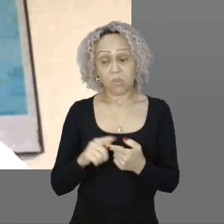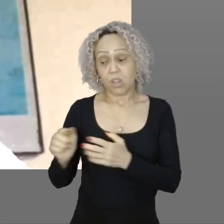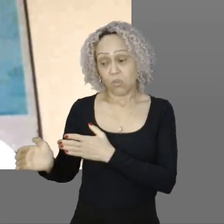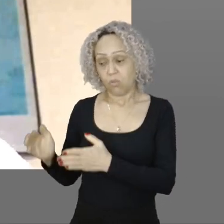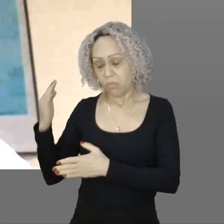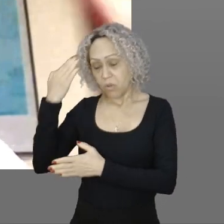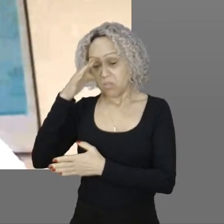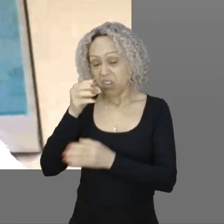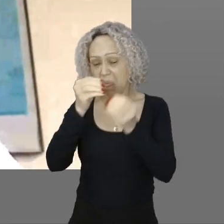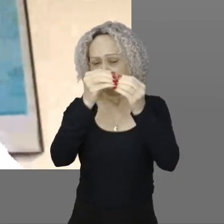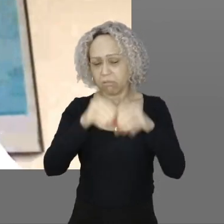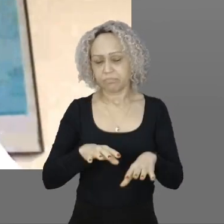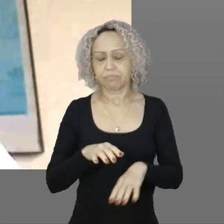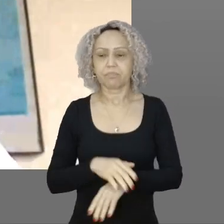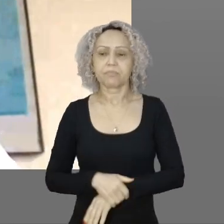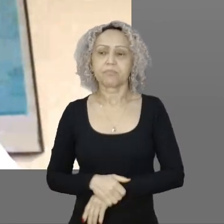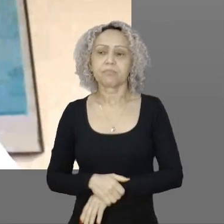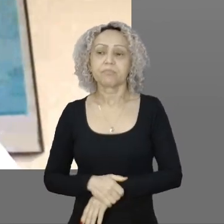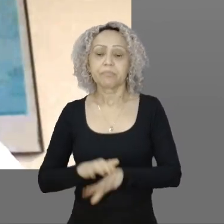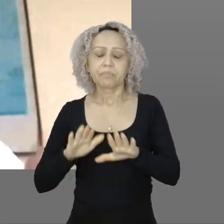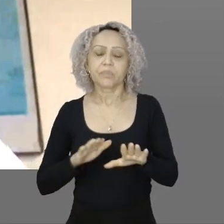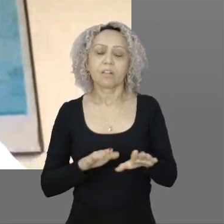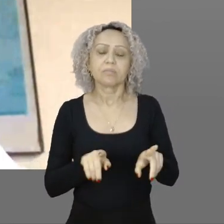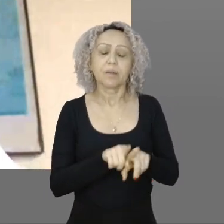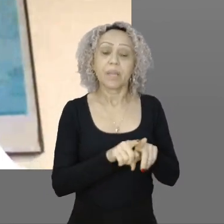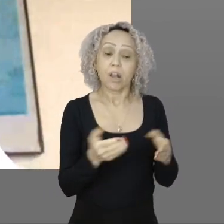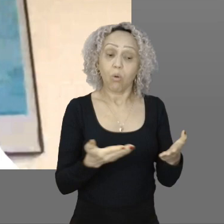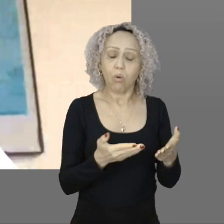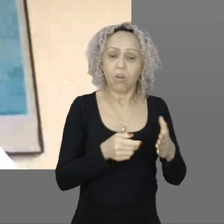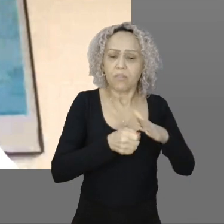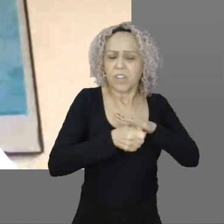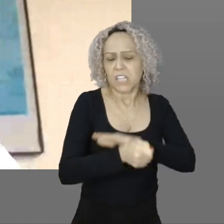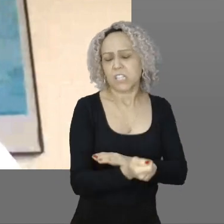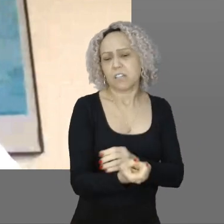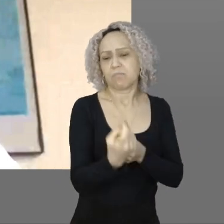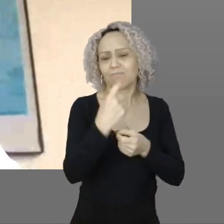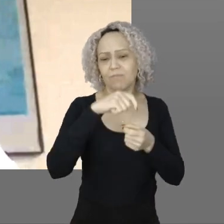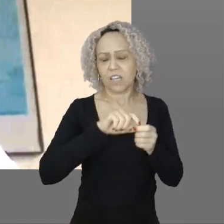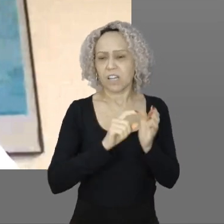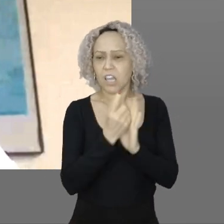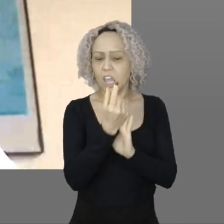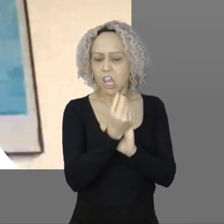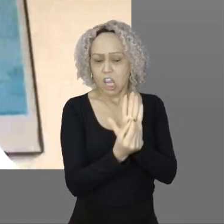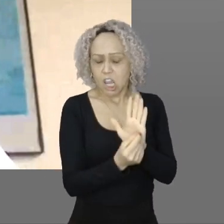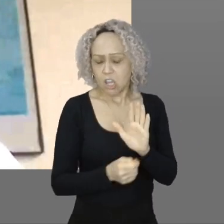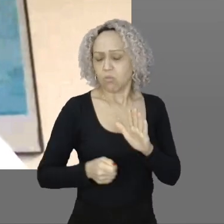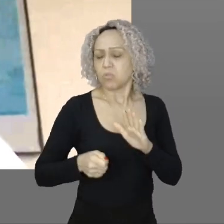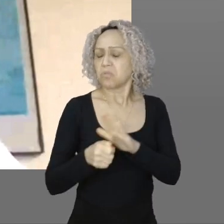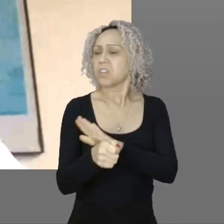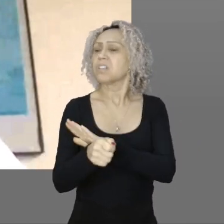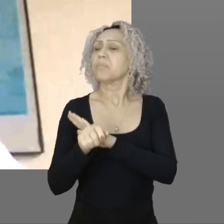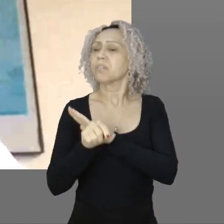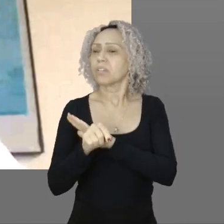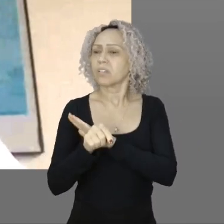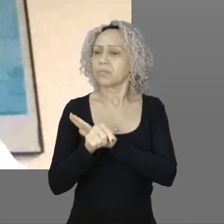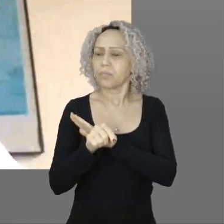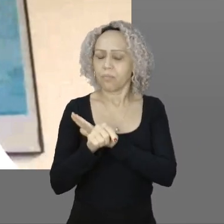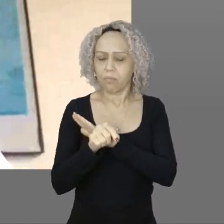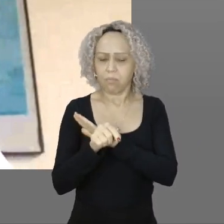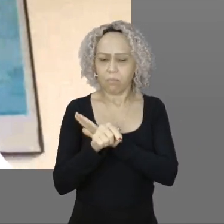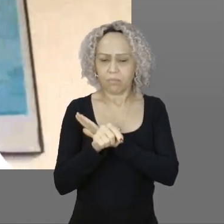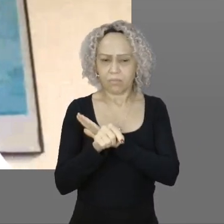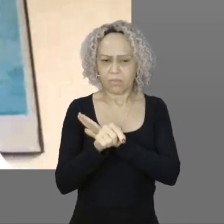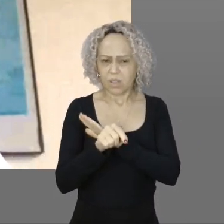seus programas, volta a ter financiamentos, recursos, e financiamentos, obviamente, sem nenhum tipo